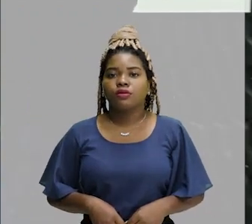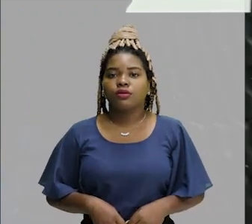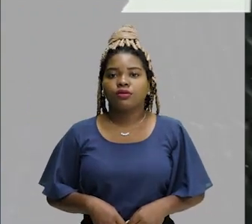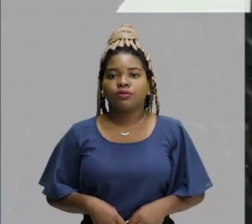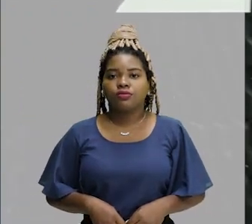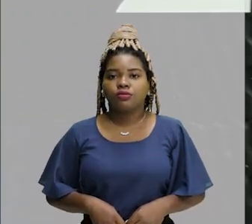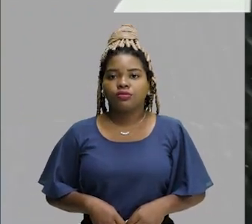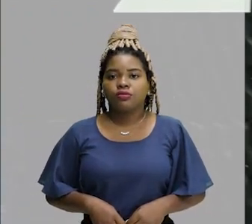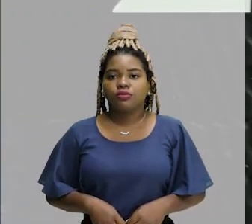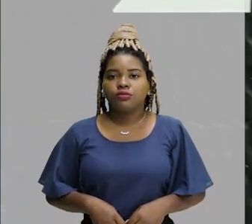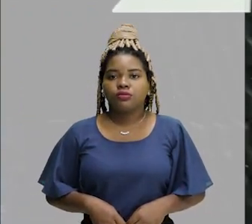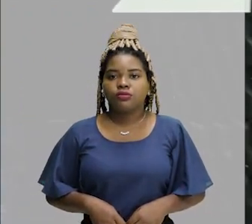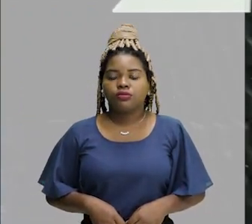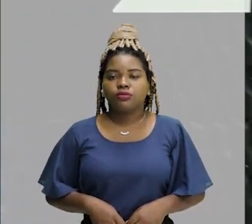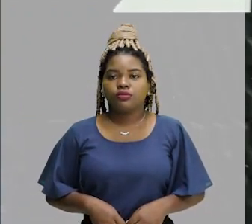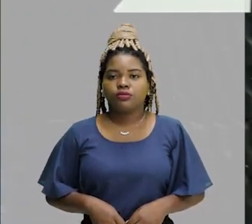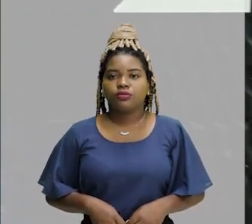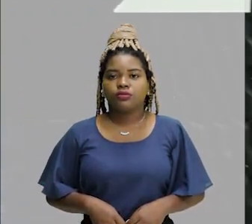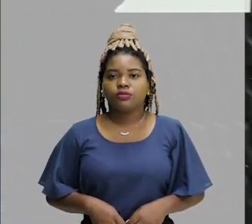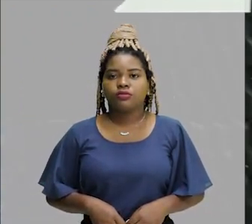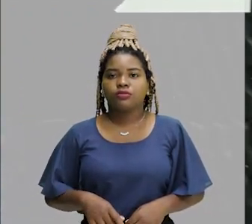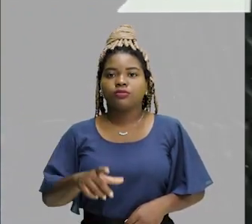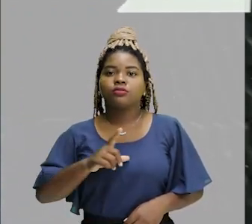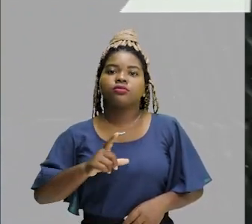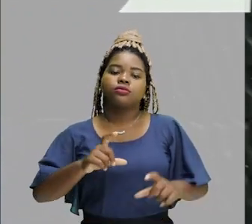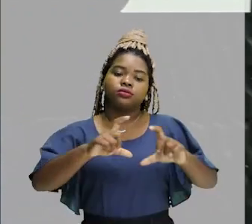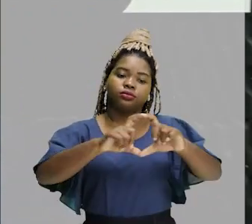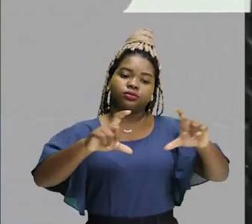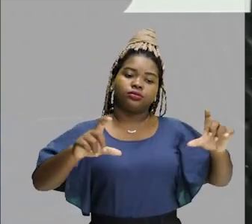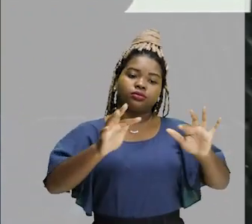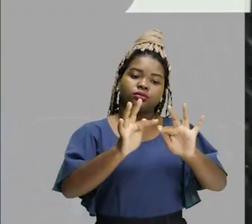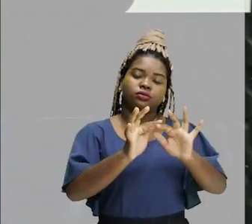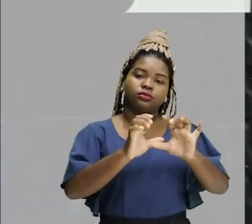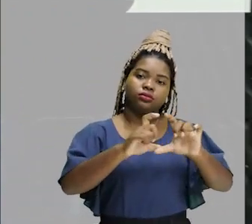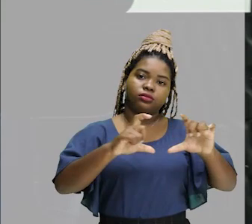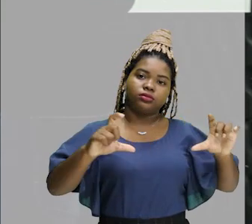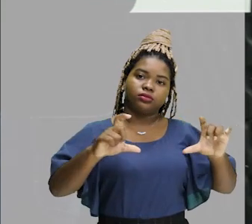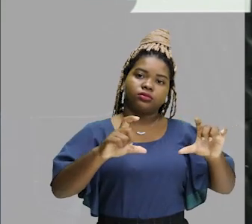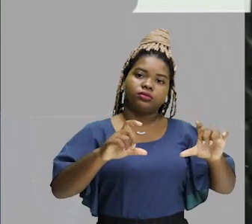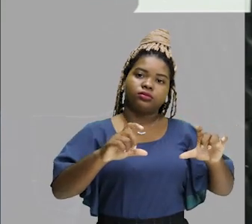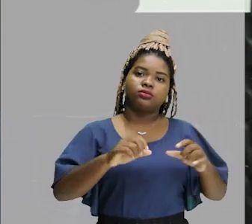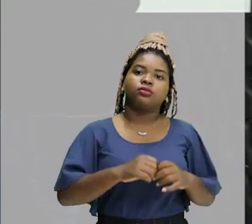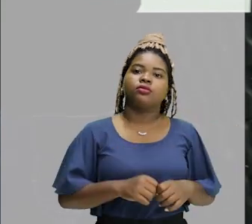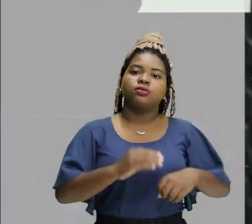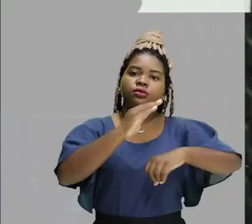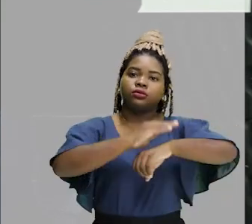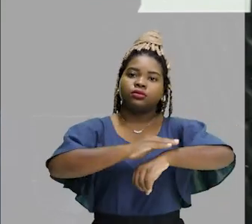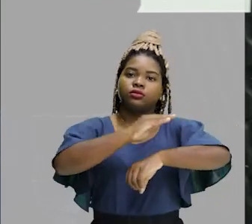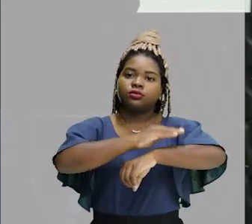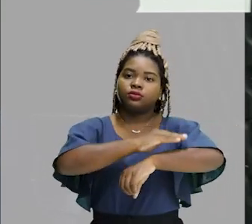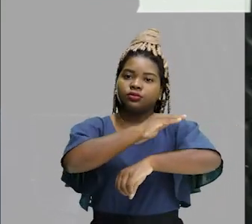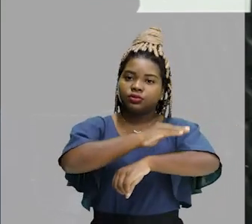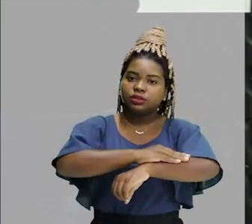biologia. Digamos que eu diga para vocês assim, o sapo A faz o barulho X,